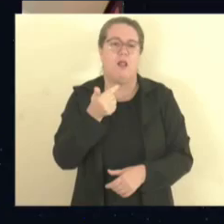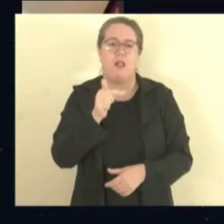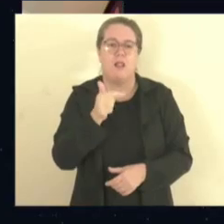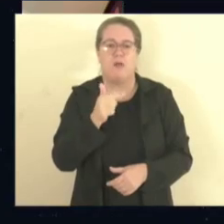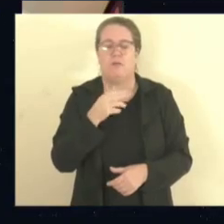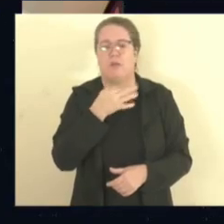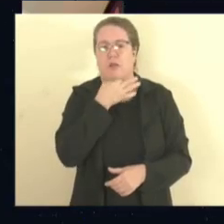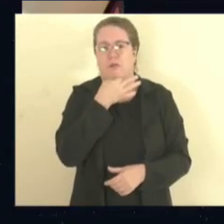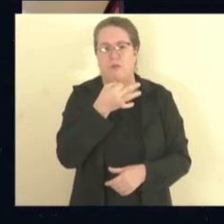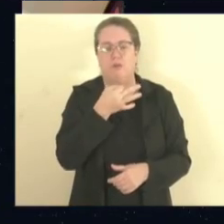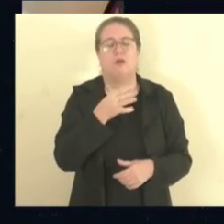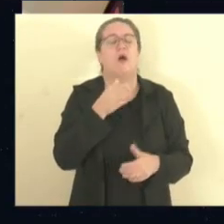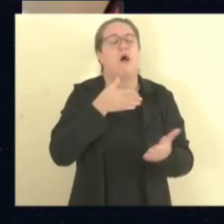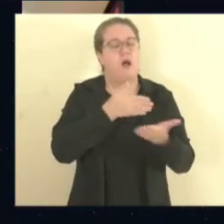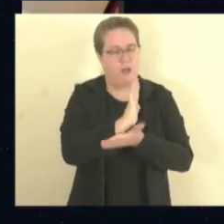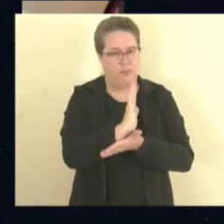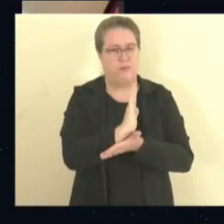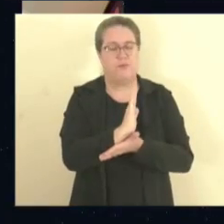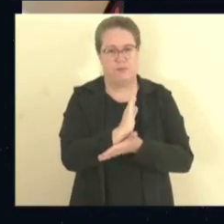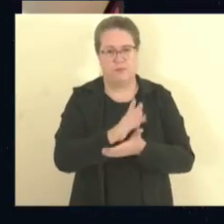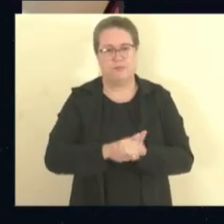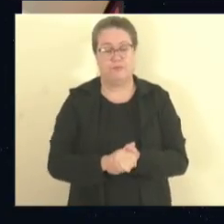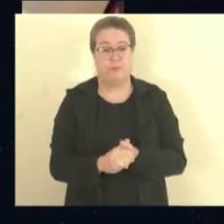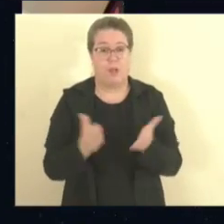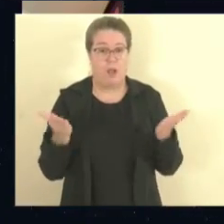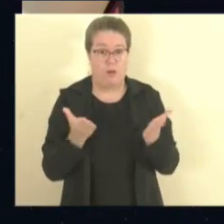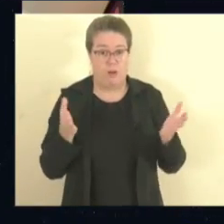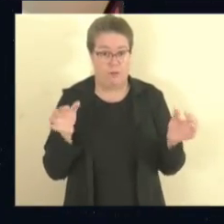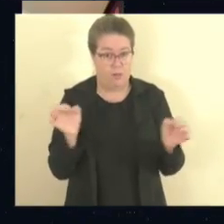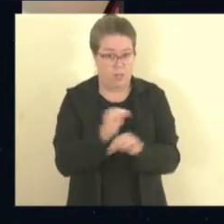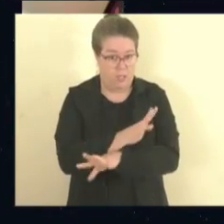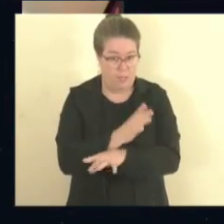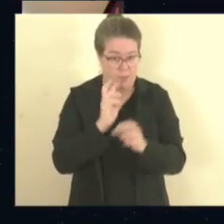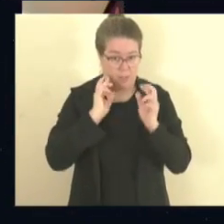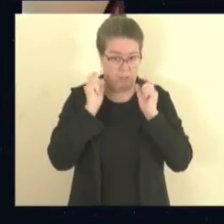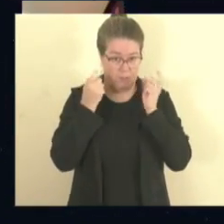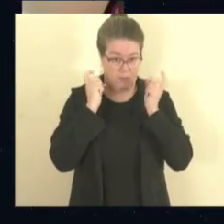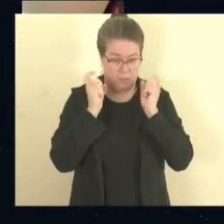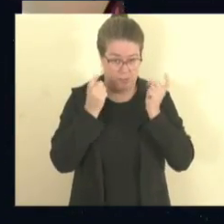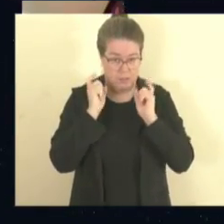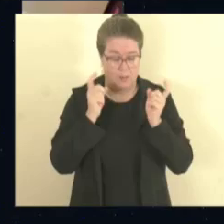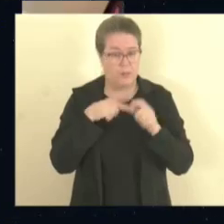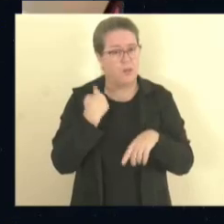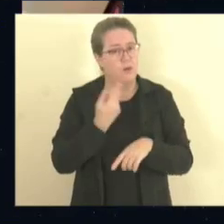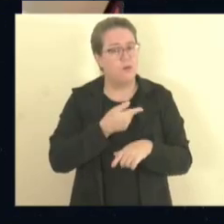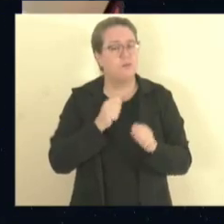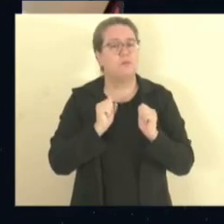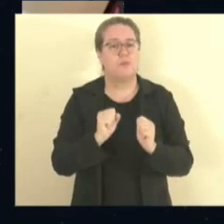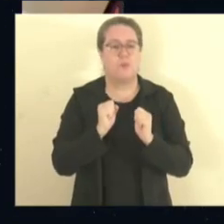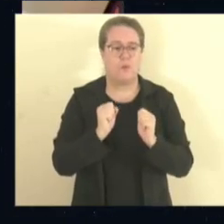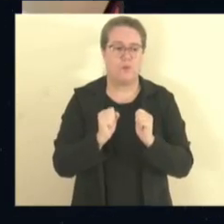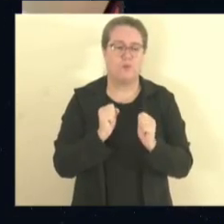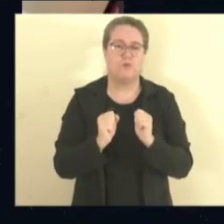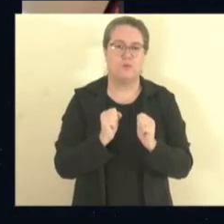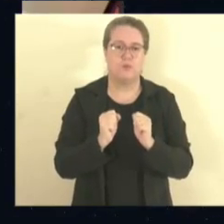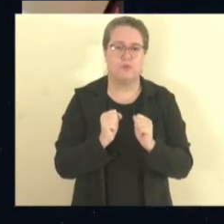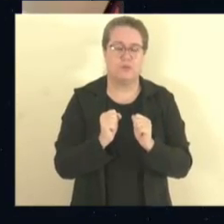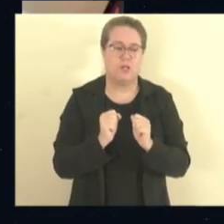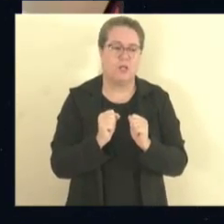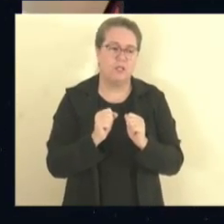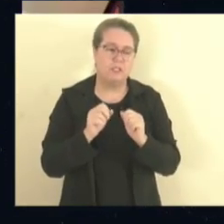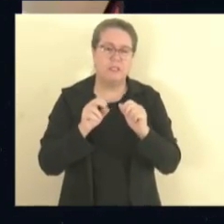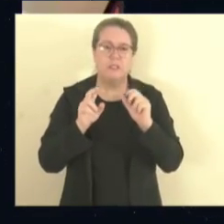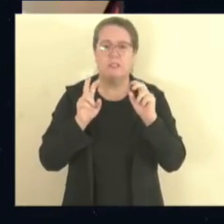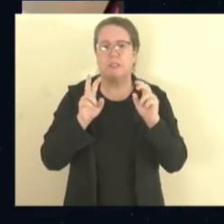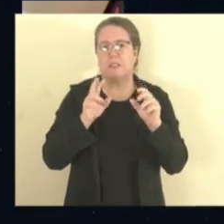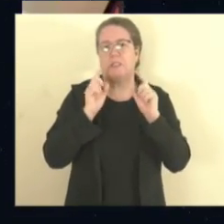contrários, fica aprovado. Nós vamos encerrar agora a sessão para que nós possamos fazer a sessão extra dentro